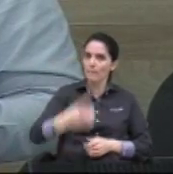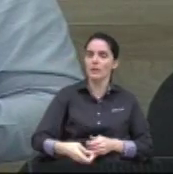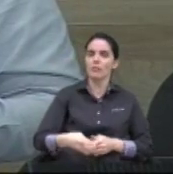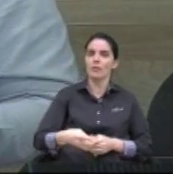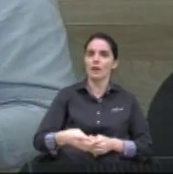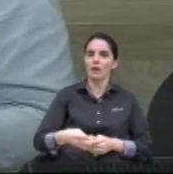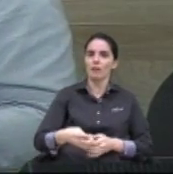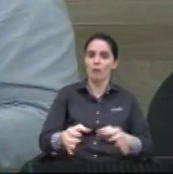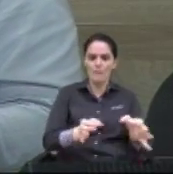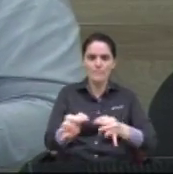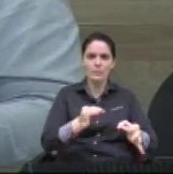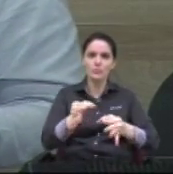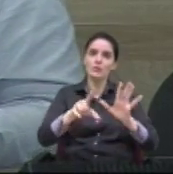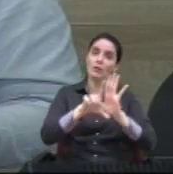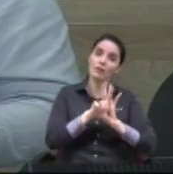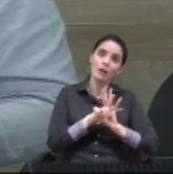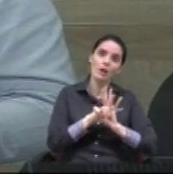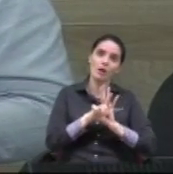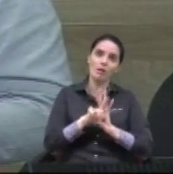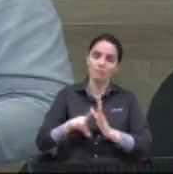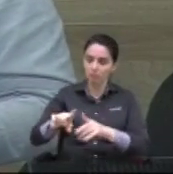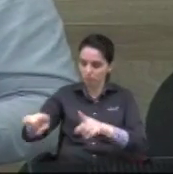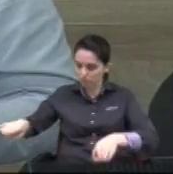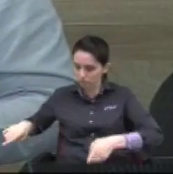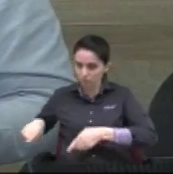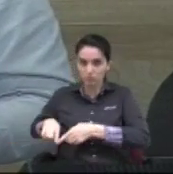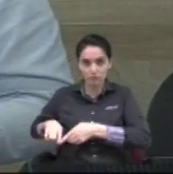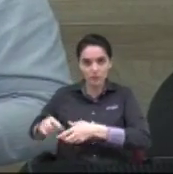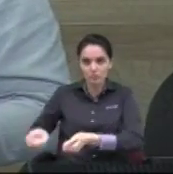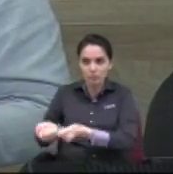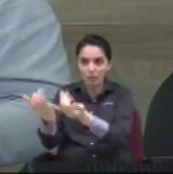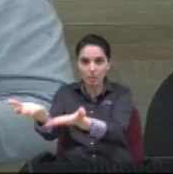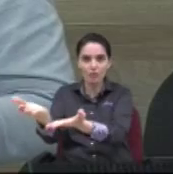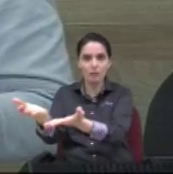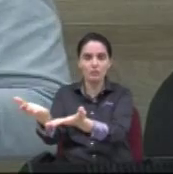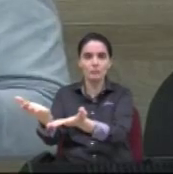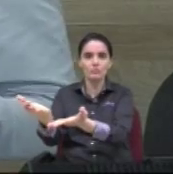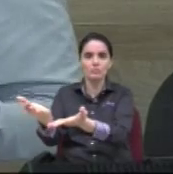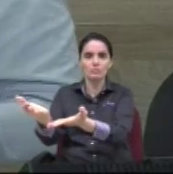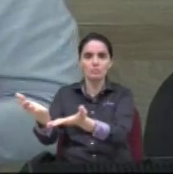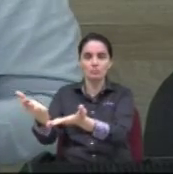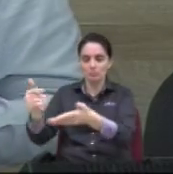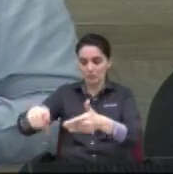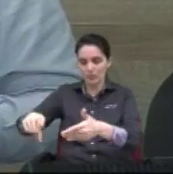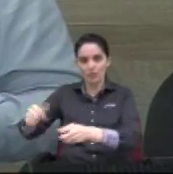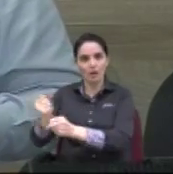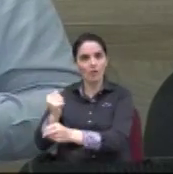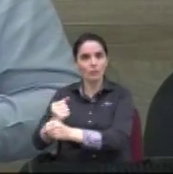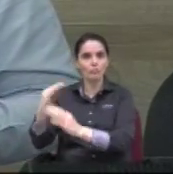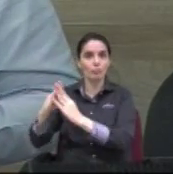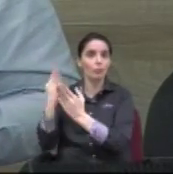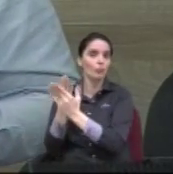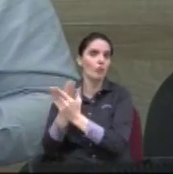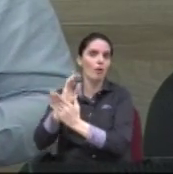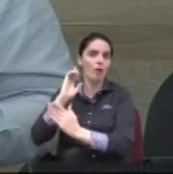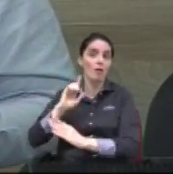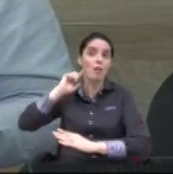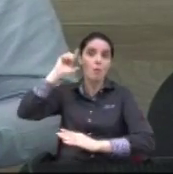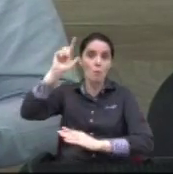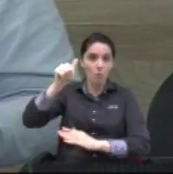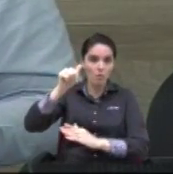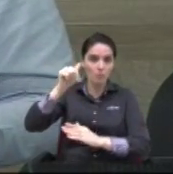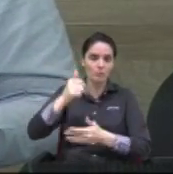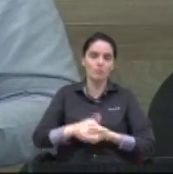um projeto de lei fazendo a doação desse terreno para que o próximo prefeito possa,